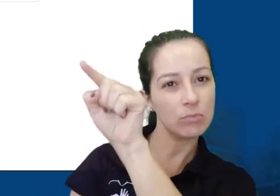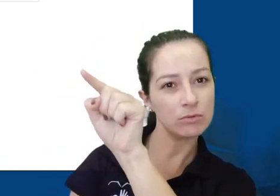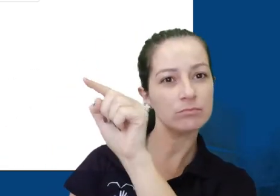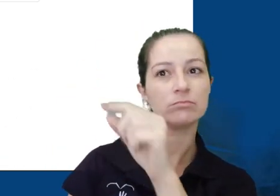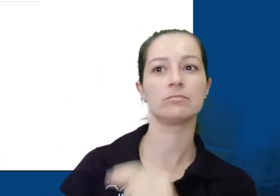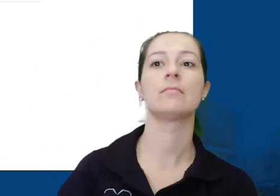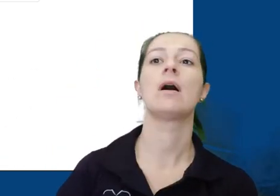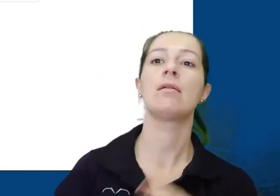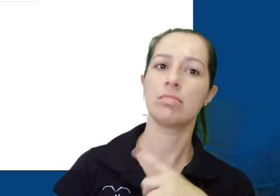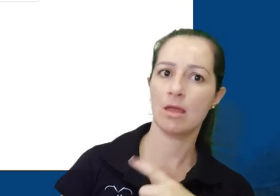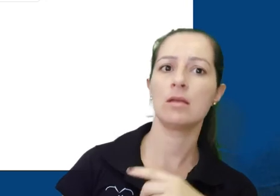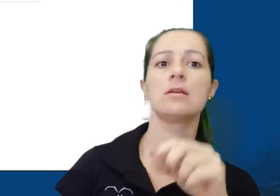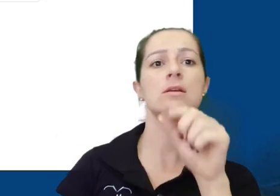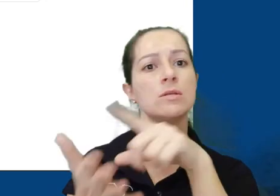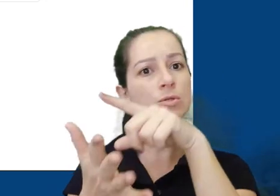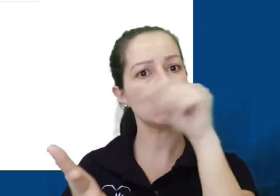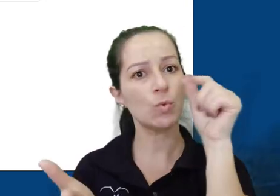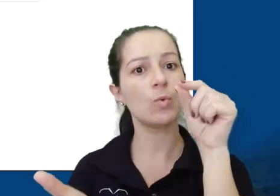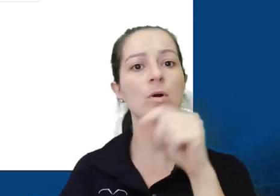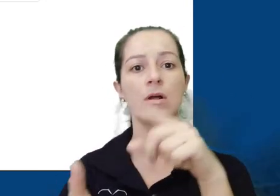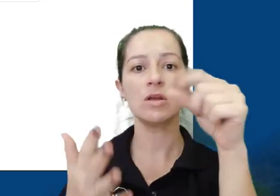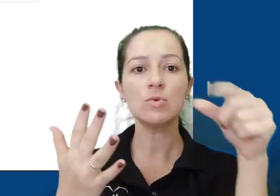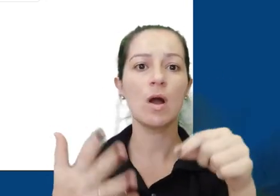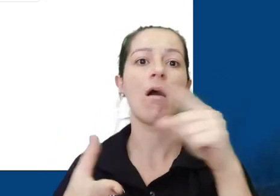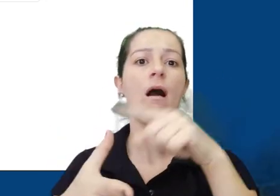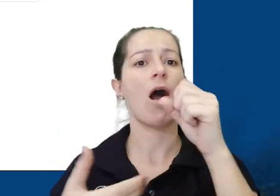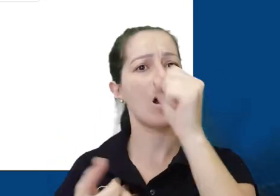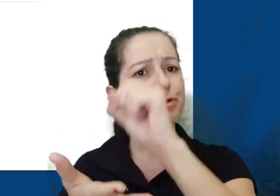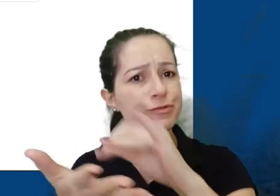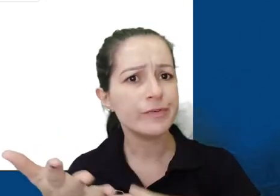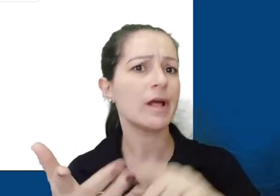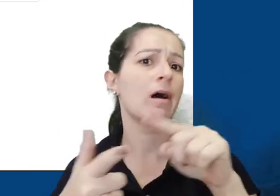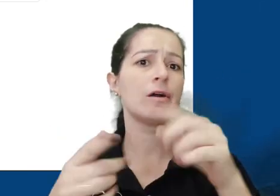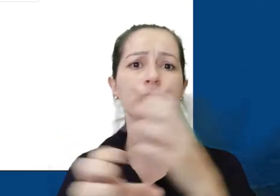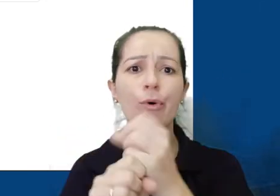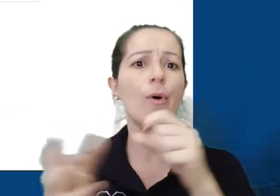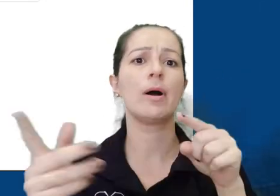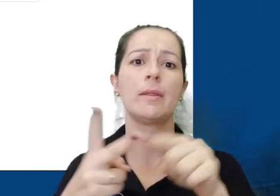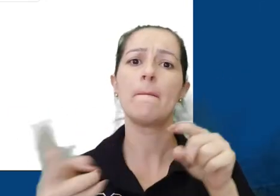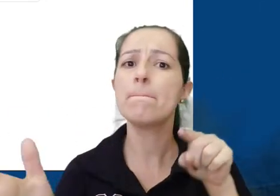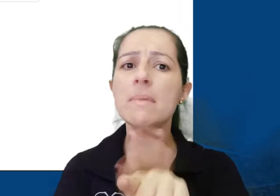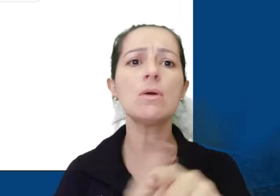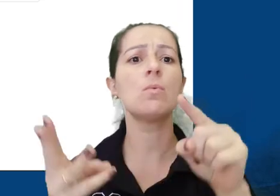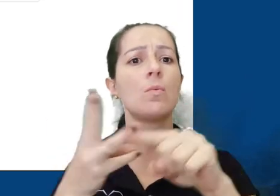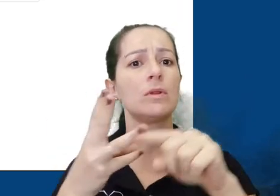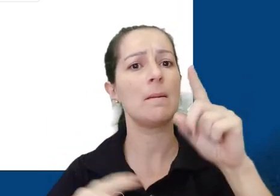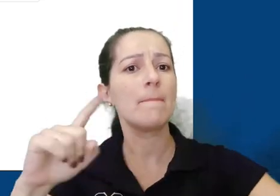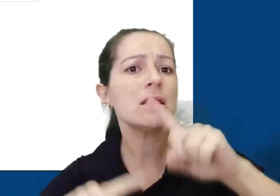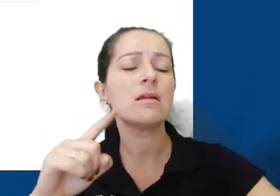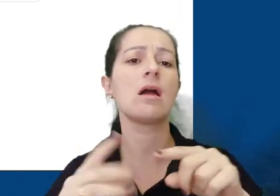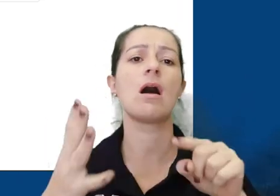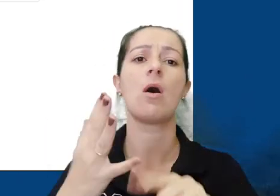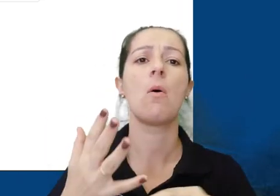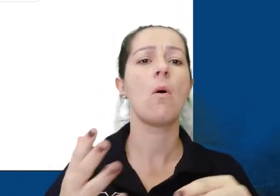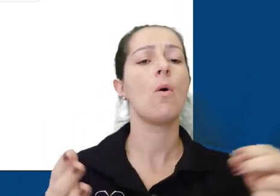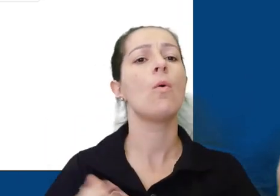esquerda um botão de criar com qual podemos escolher se queremos criar uma atividade uma atividade com um teste uma pergunta o material que utilizaram a